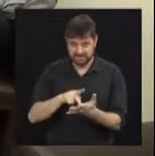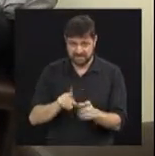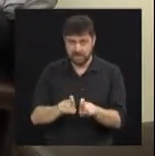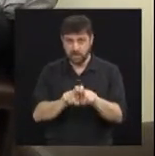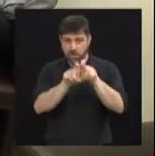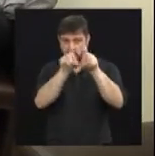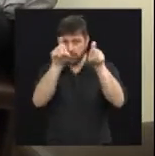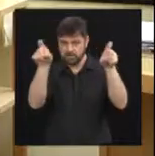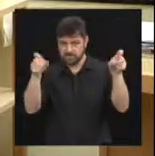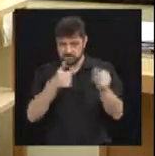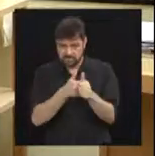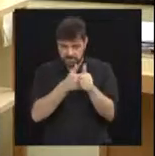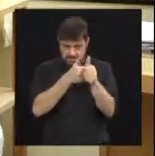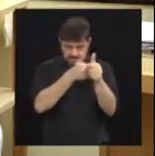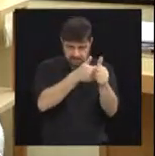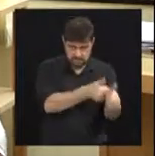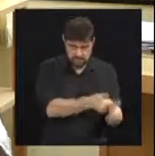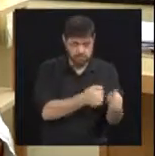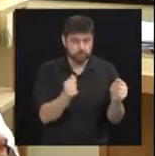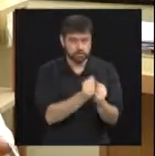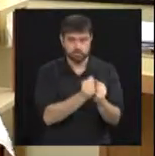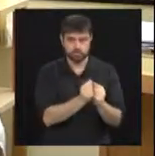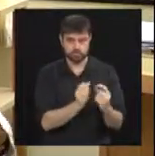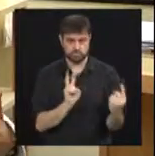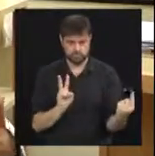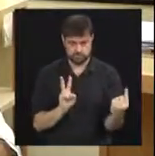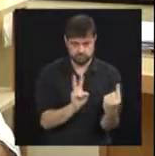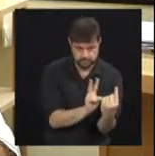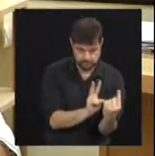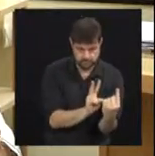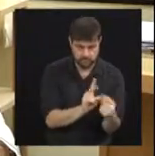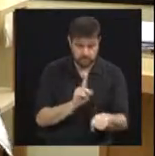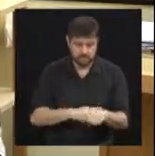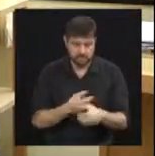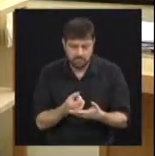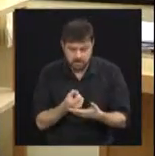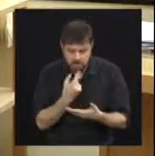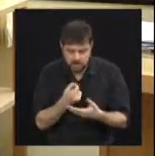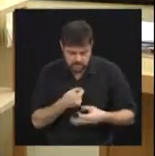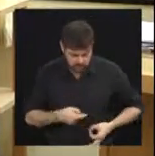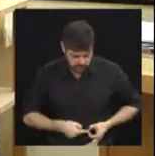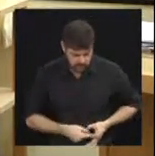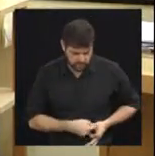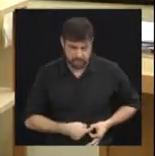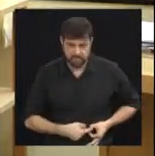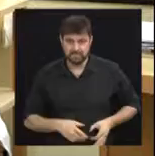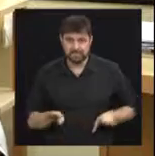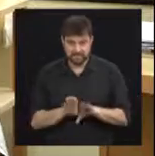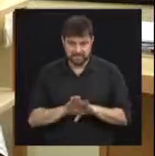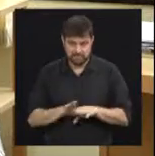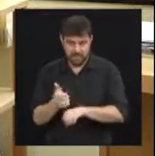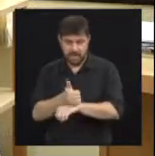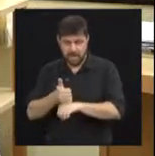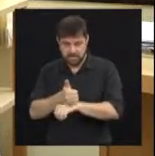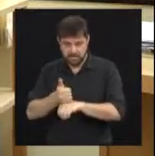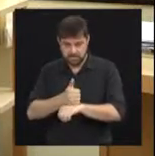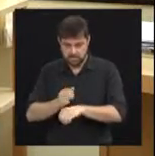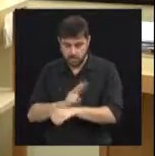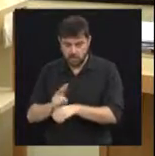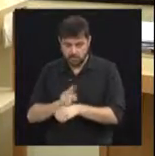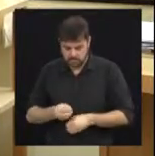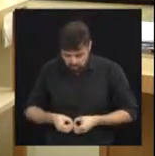o ginecologista é quem acompanha o casal ao longo do estímulo ovulatório, mas os embriologistas